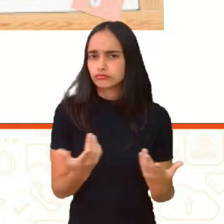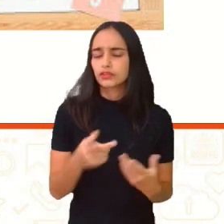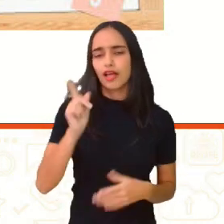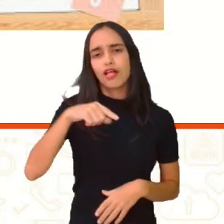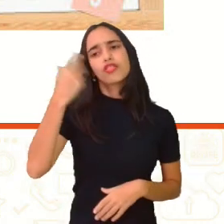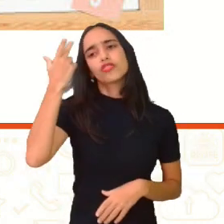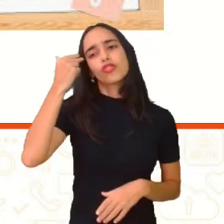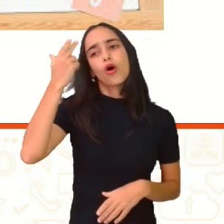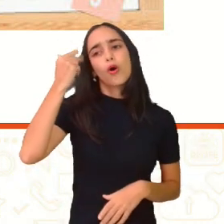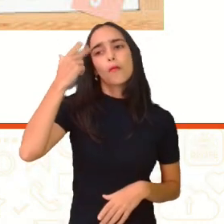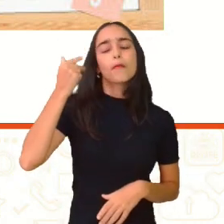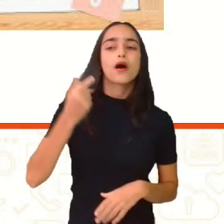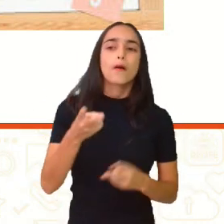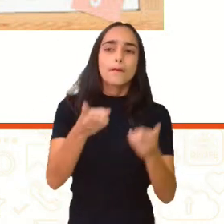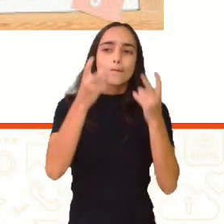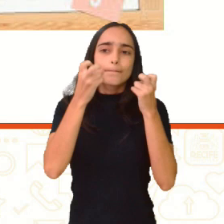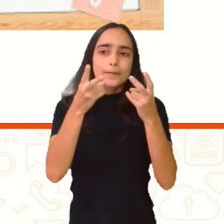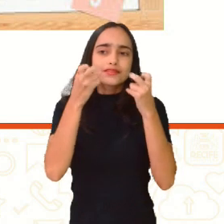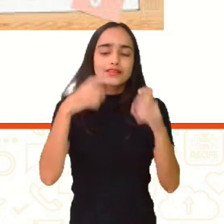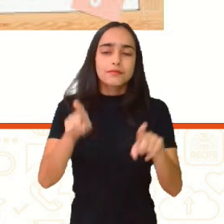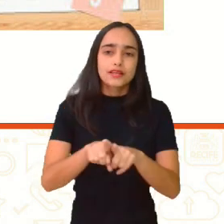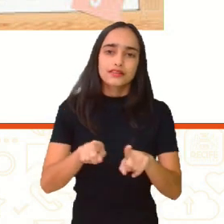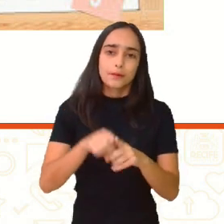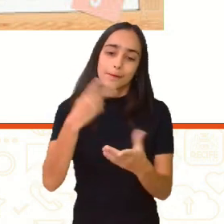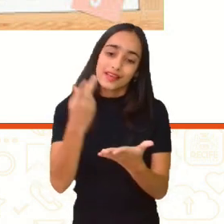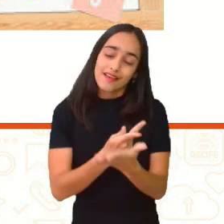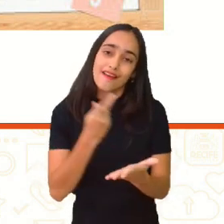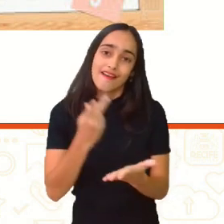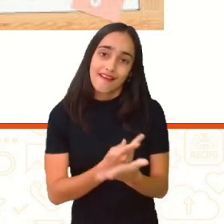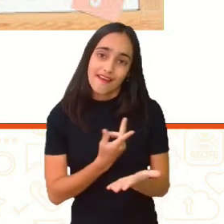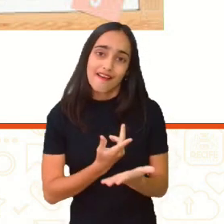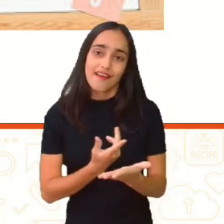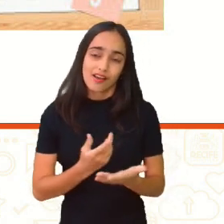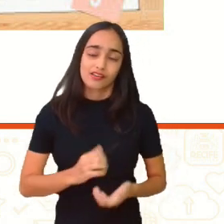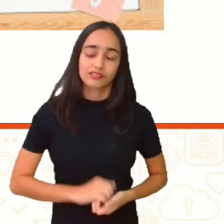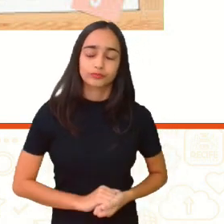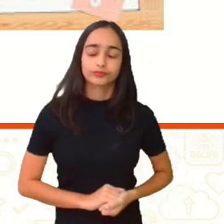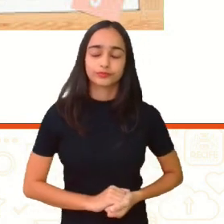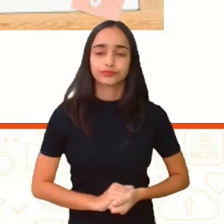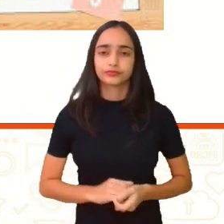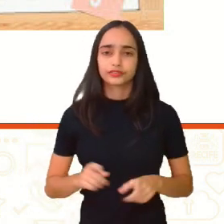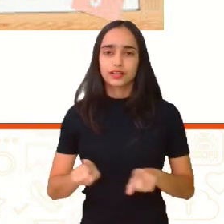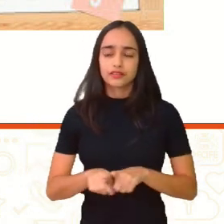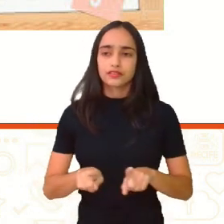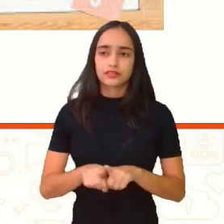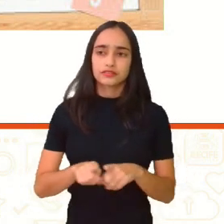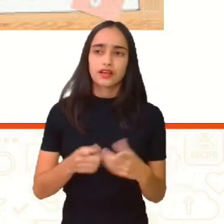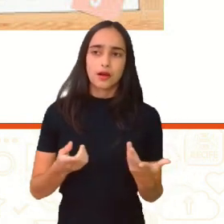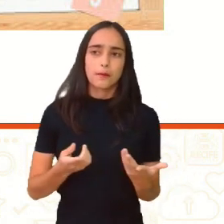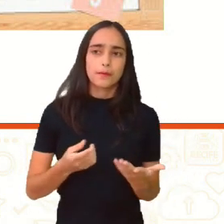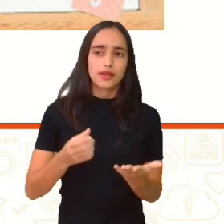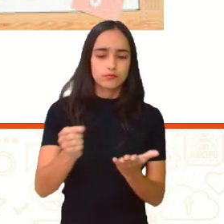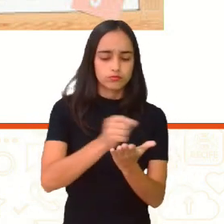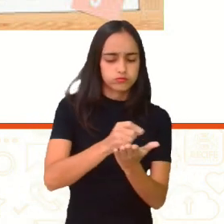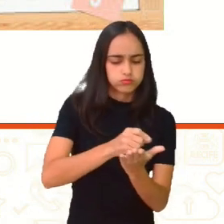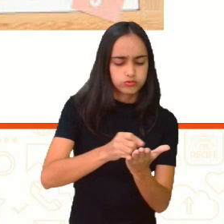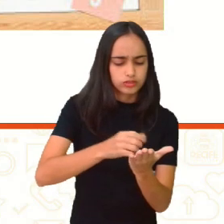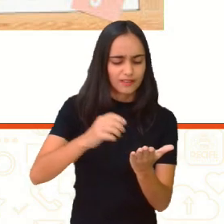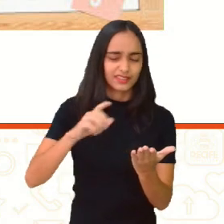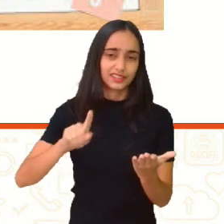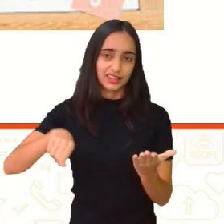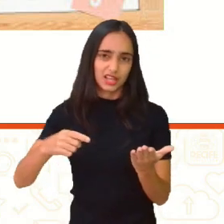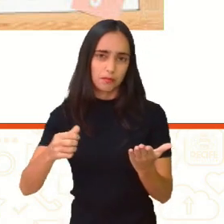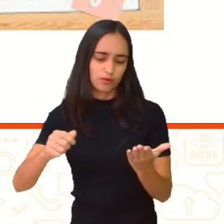comum a gente perceber rasuras, né? Uma frequência muito grande da escrita que é apagada muitas vezes.